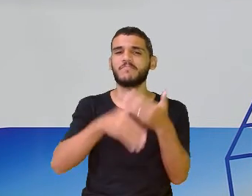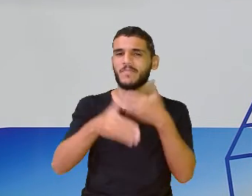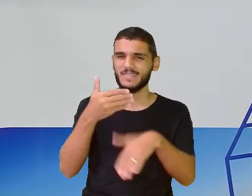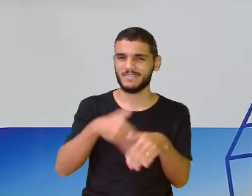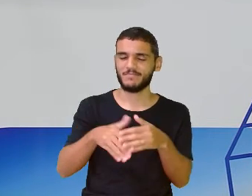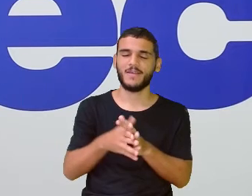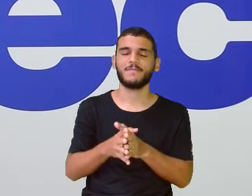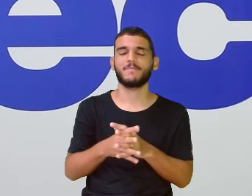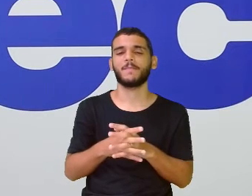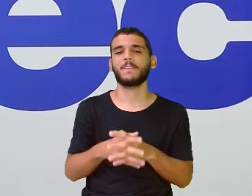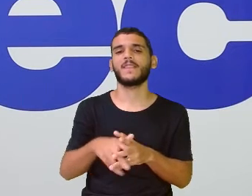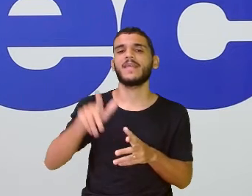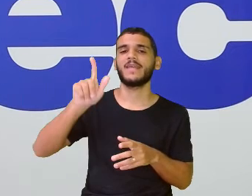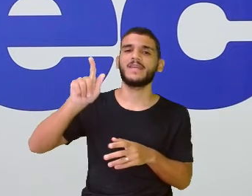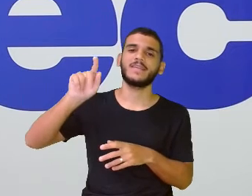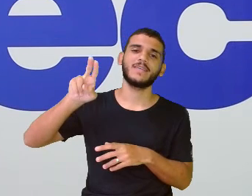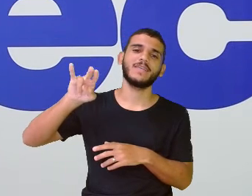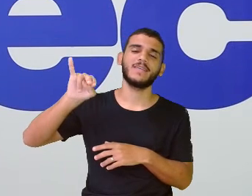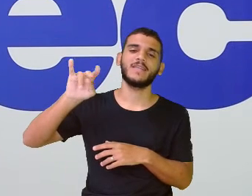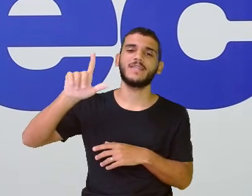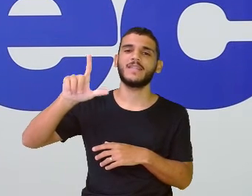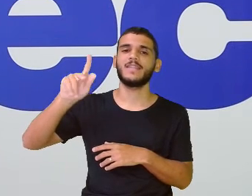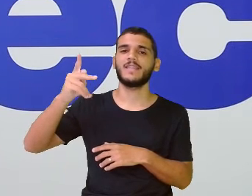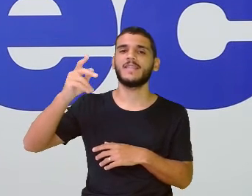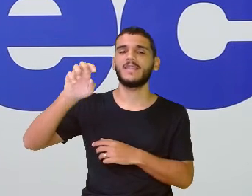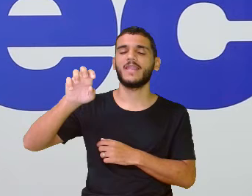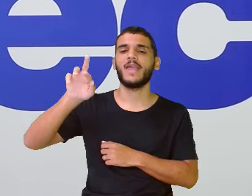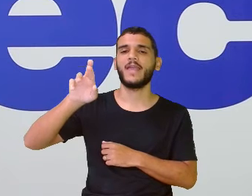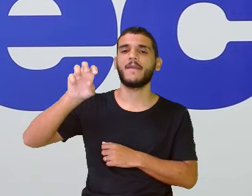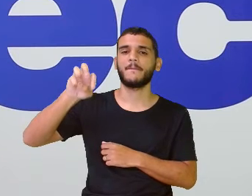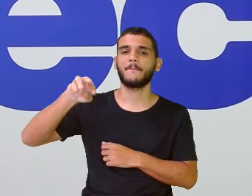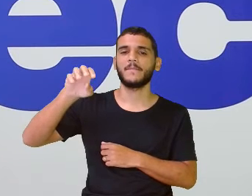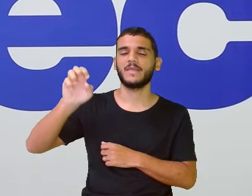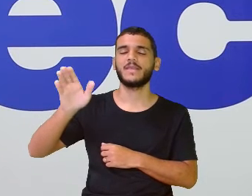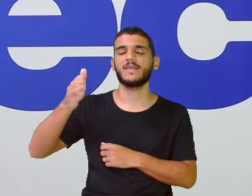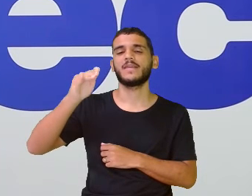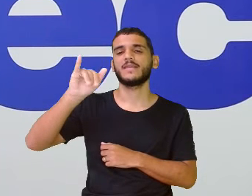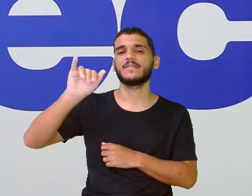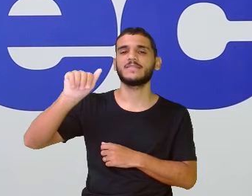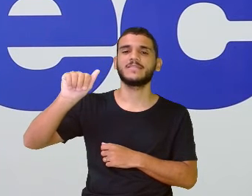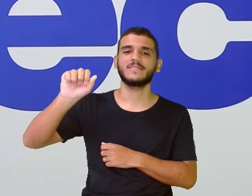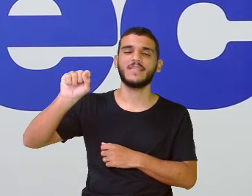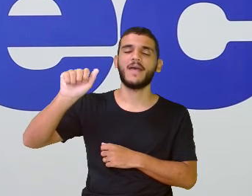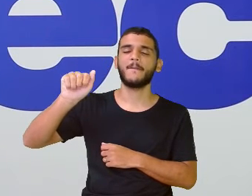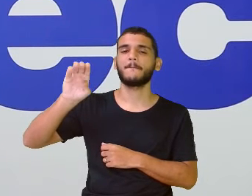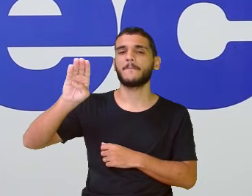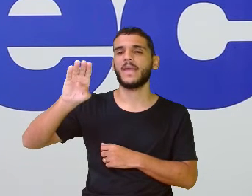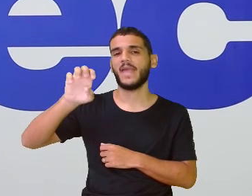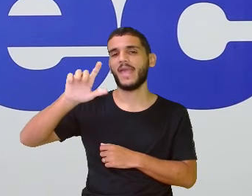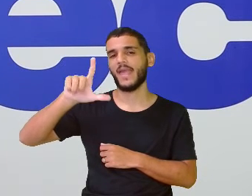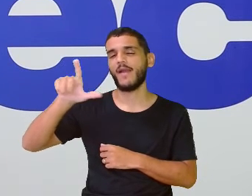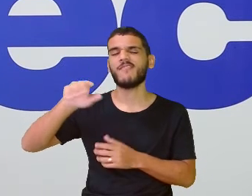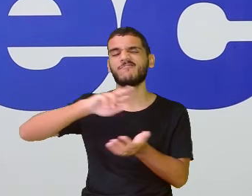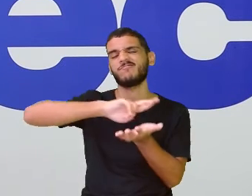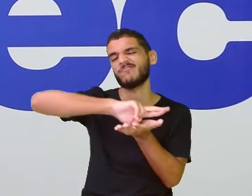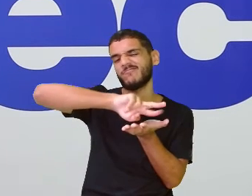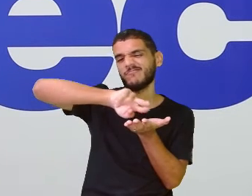aqui Guilherme, Isabel, Giovana, Ágata, Paulo, Luan,